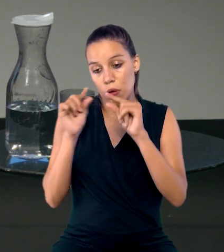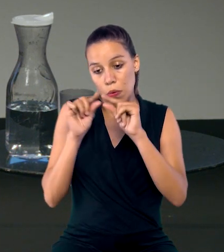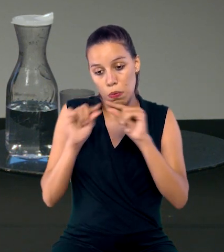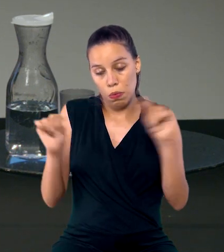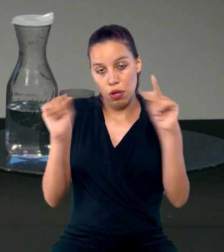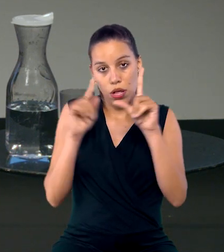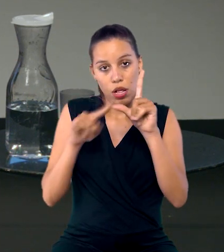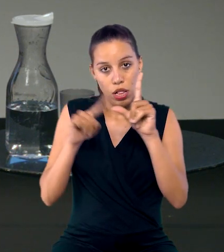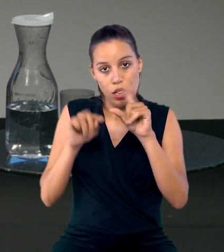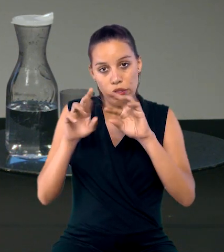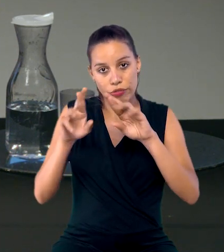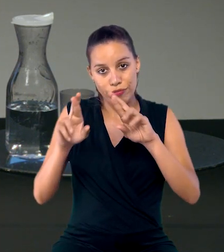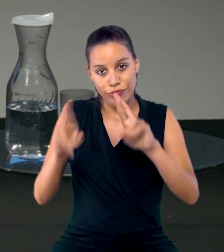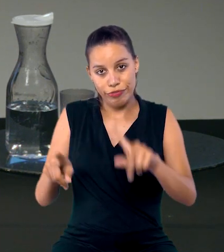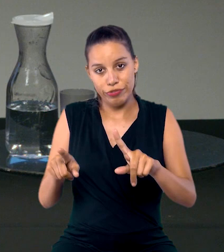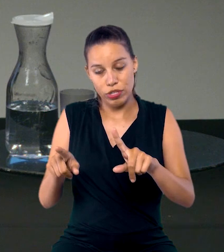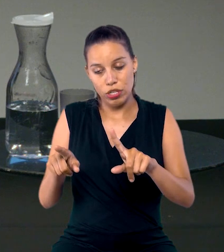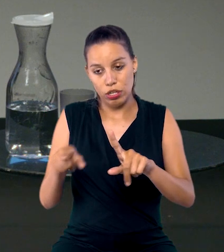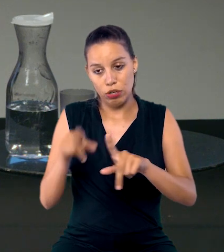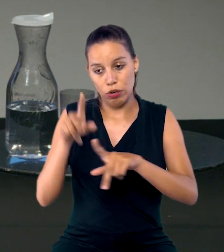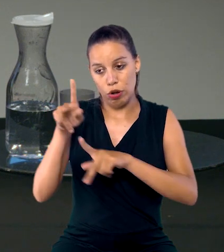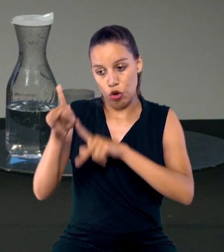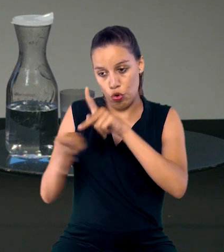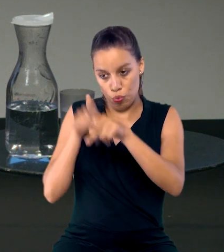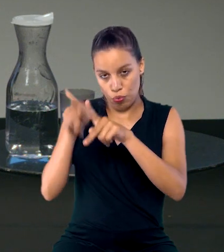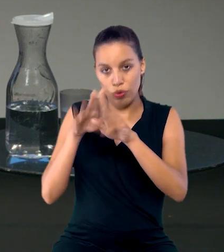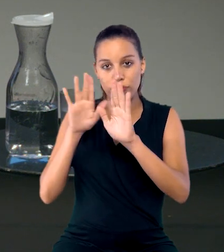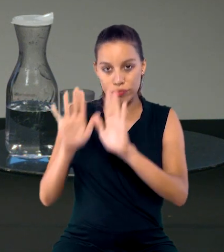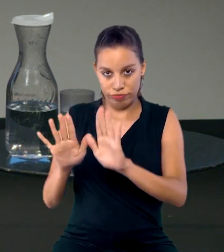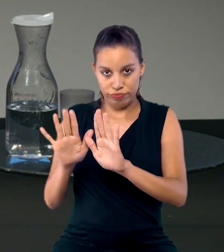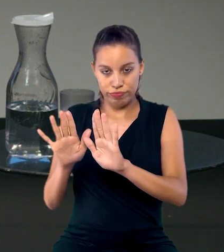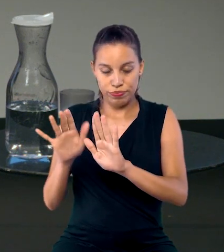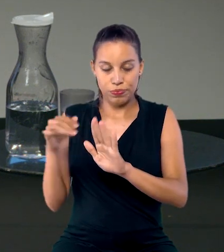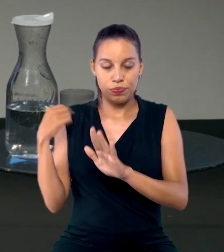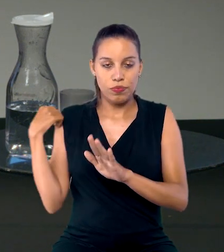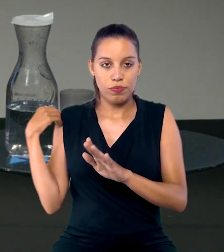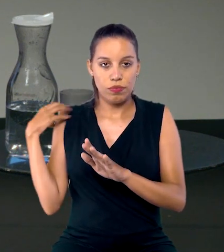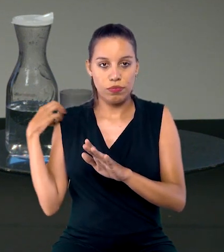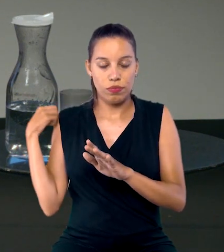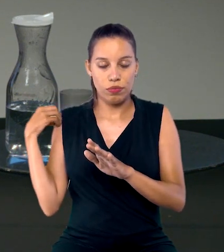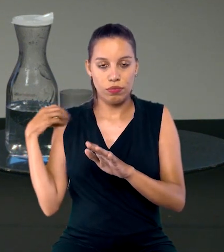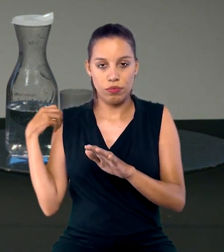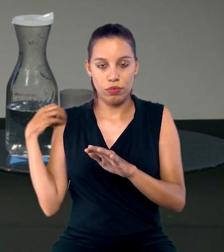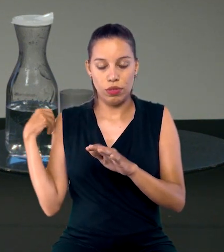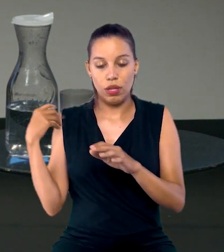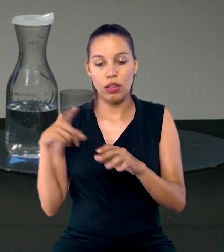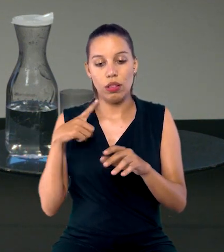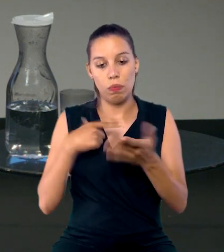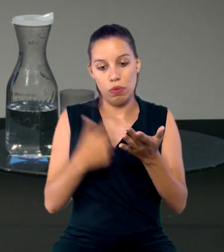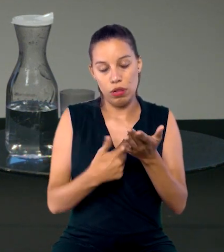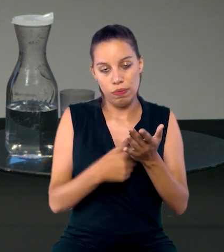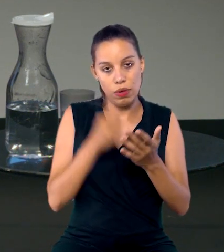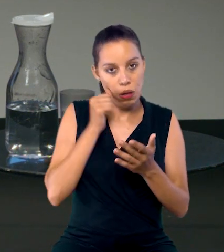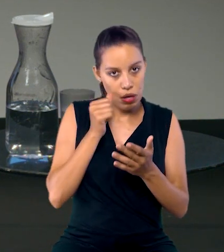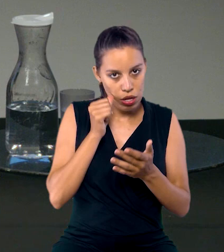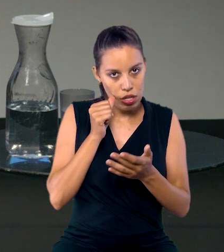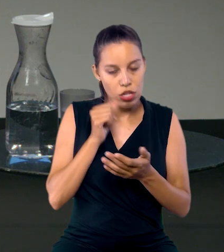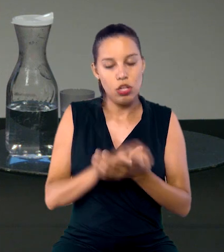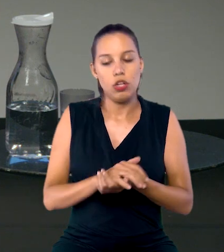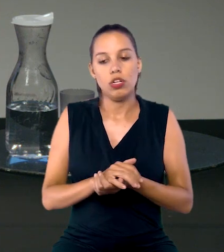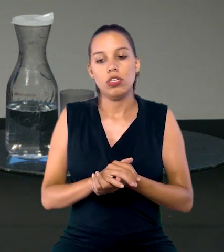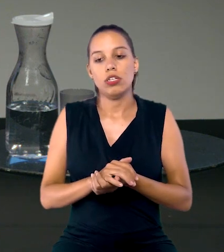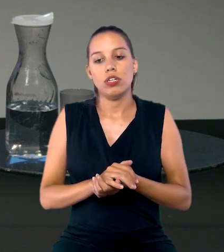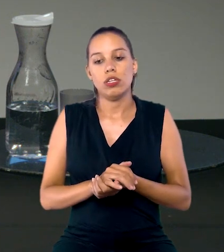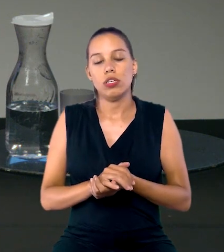cultura, né, daquele povo. E o livro da Fran, a gente levou